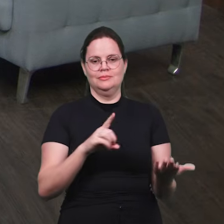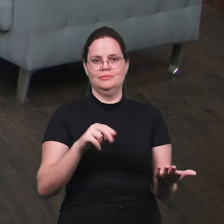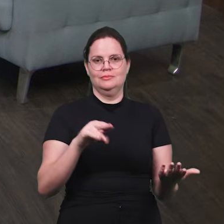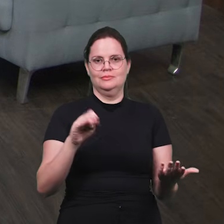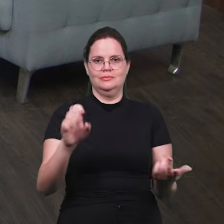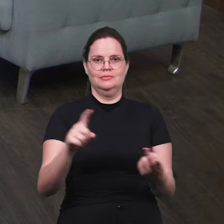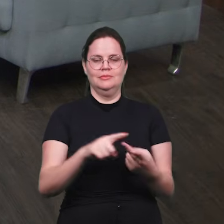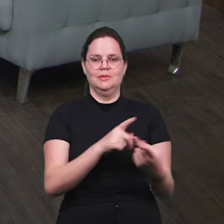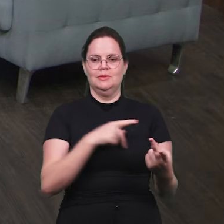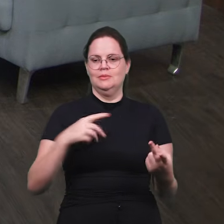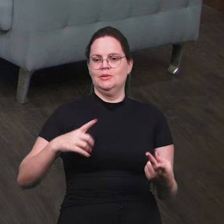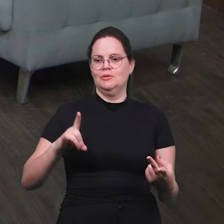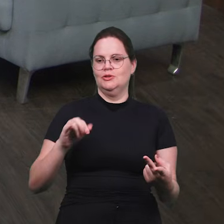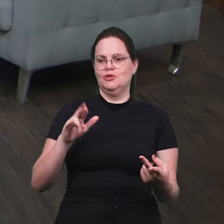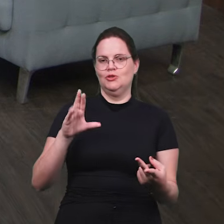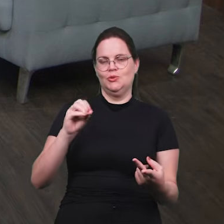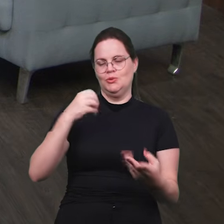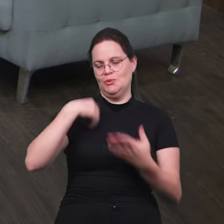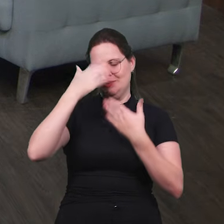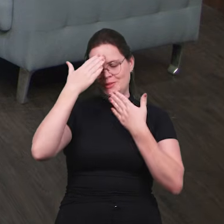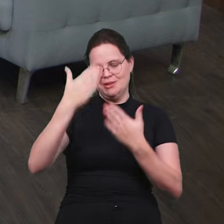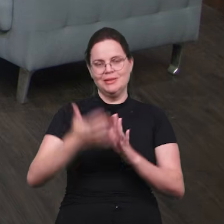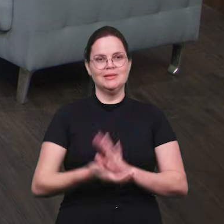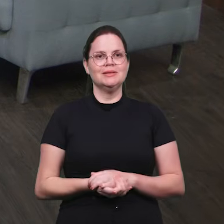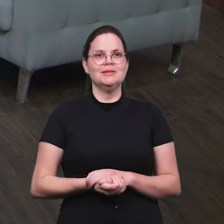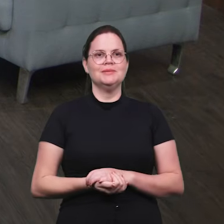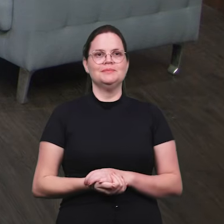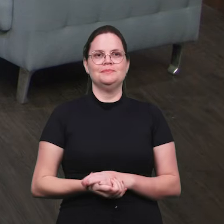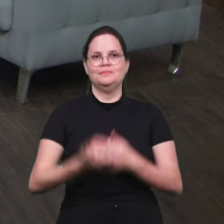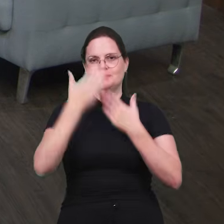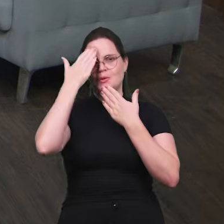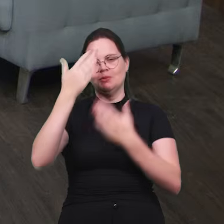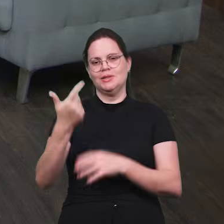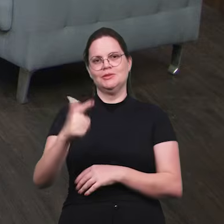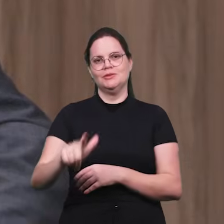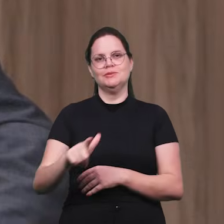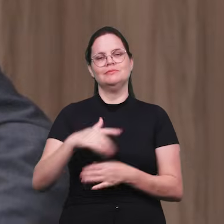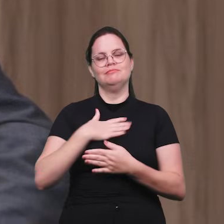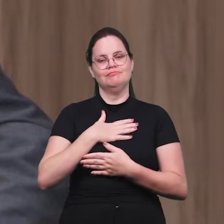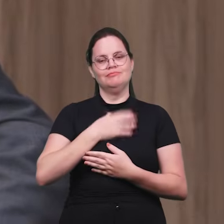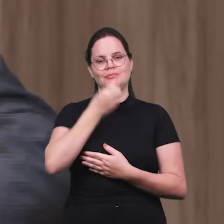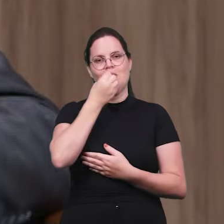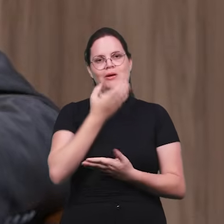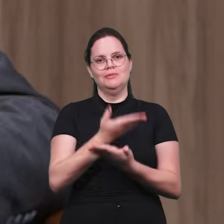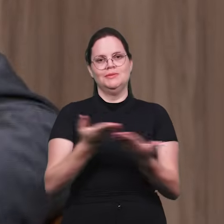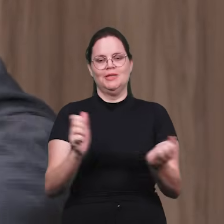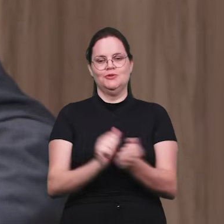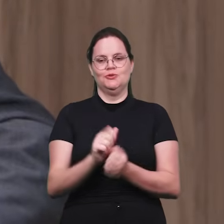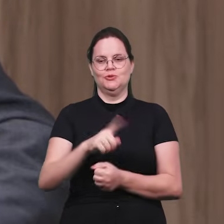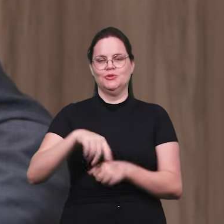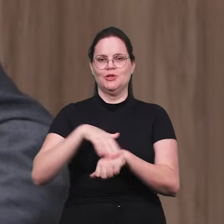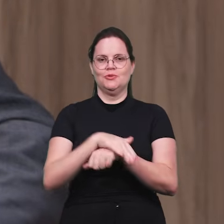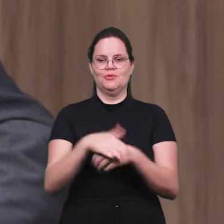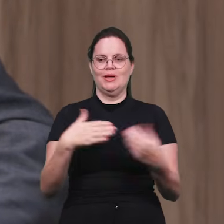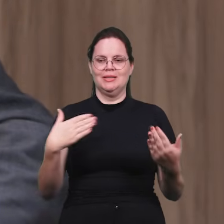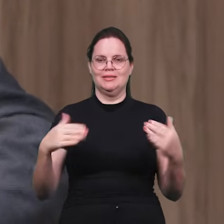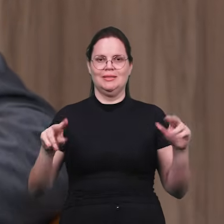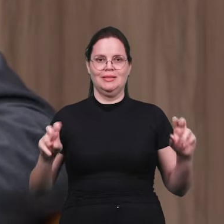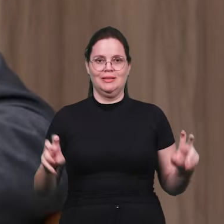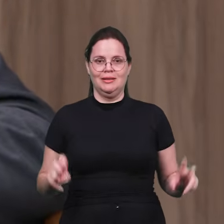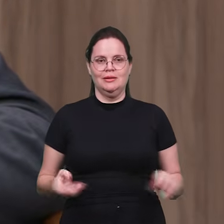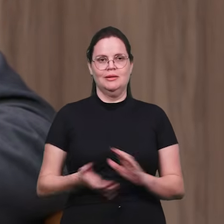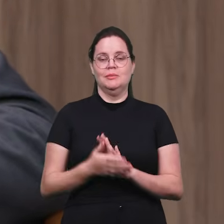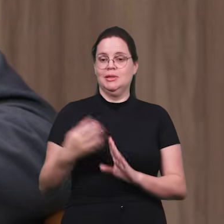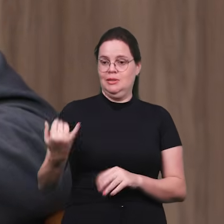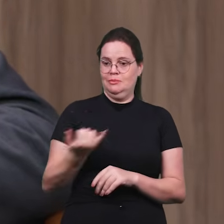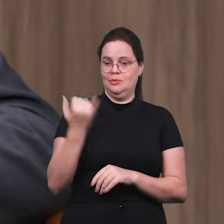deles, Daniel e o pastor Diogo. Muito obrigado pela presença de vocês. Obrigado mais uma vez. É sempre muito bom falar desse